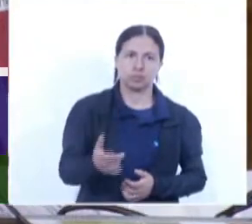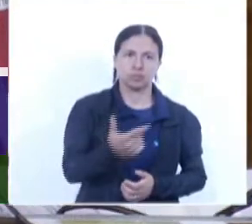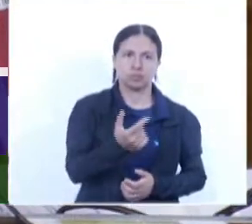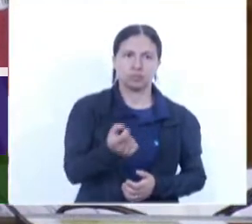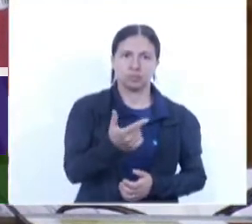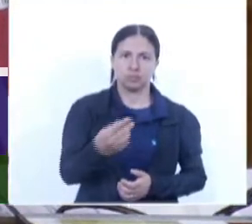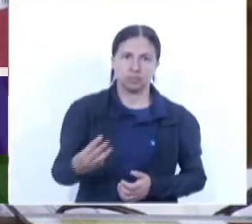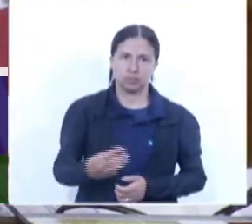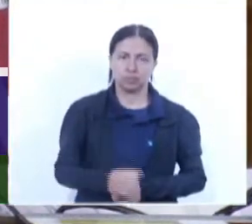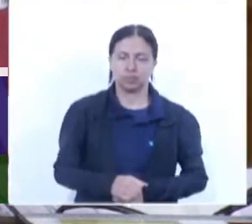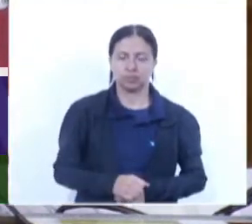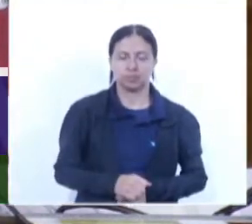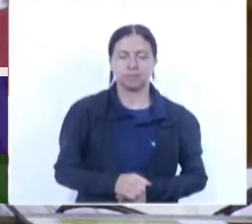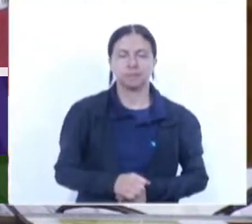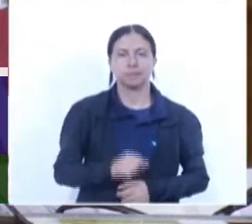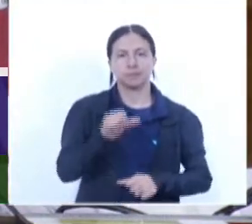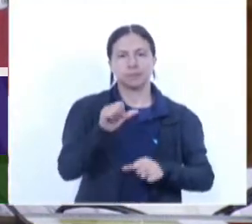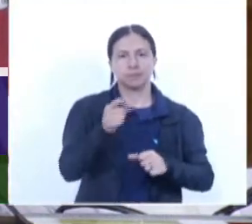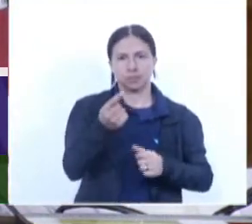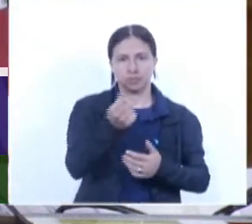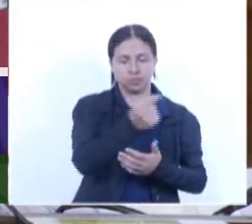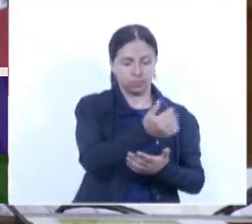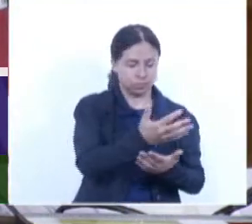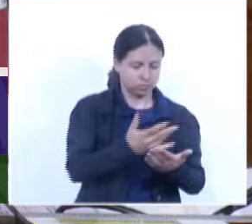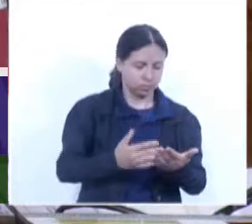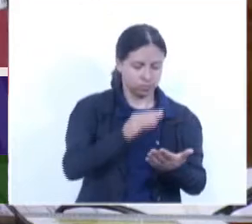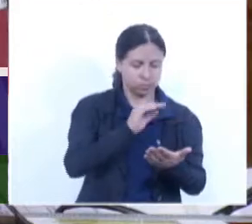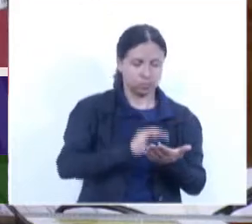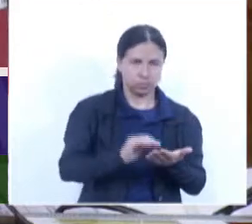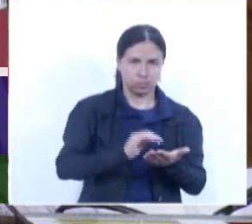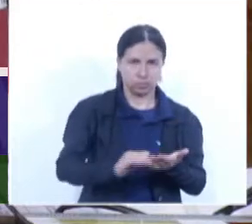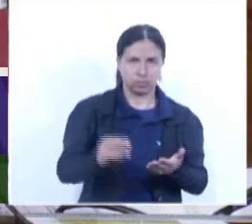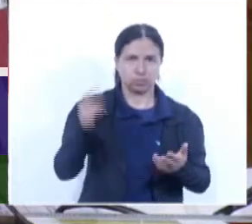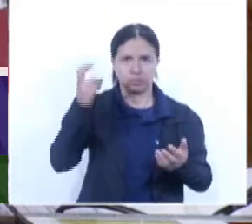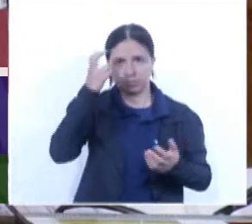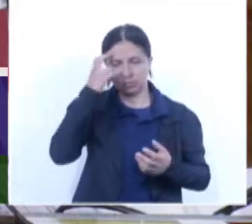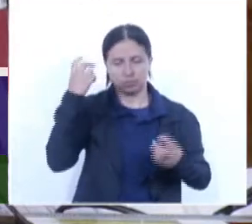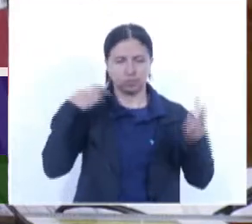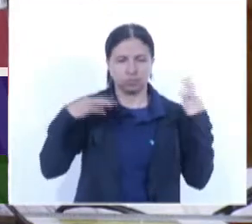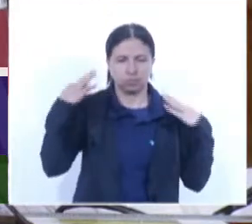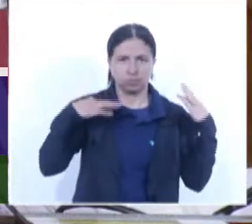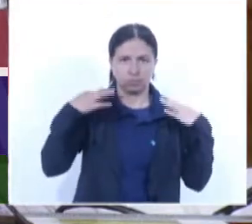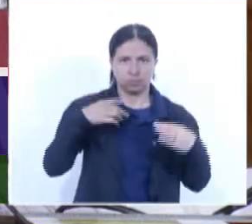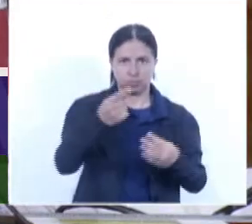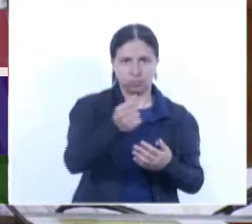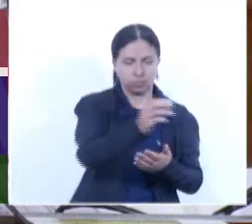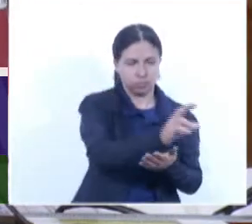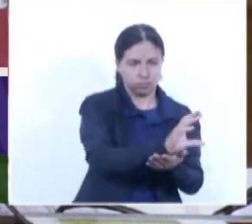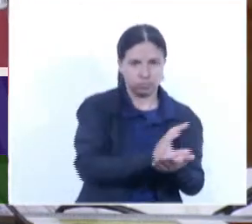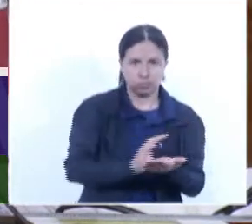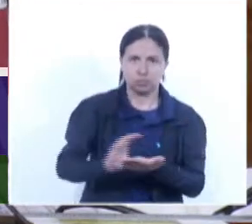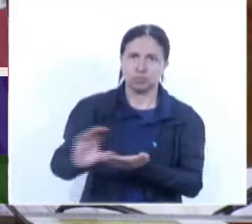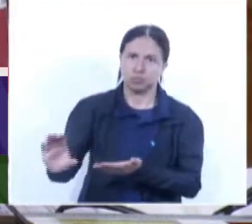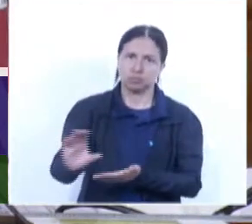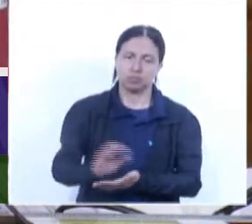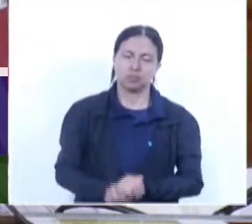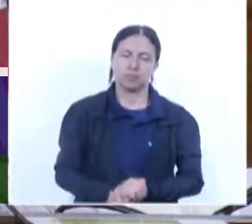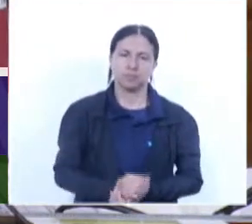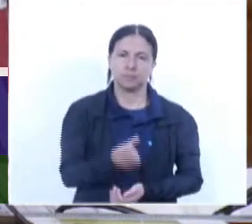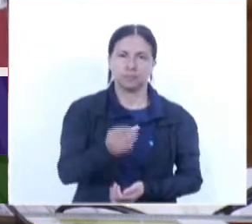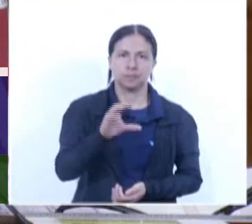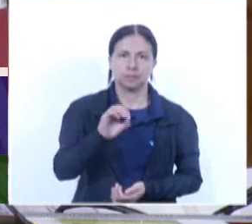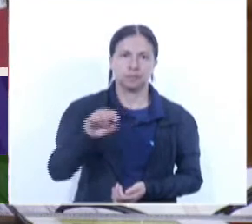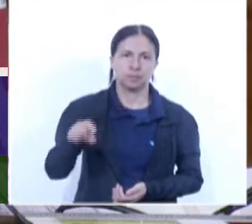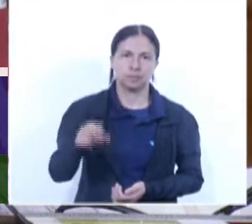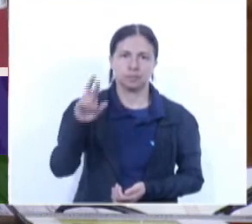de 2023 autoriza a transferência de recursos do orçamento da secretaria municipal de cultura e turismo valor de r$ 600 mil reais as entidades